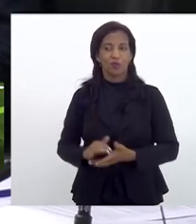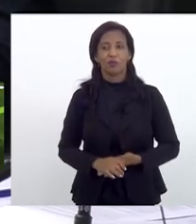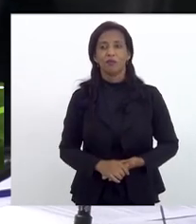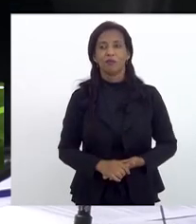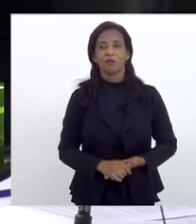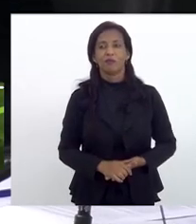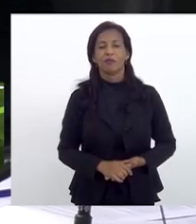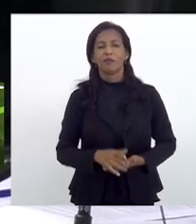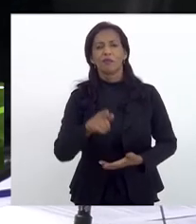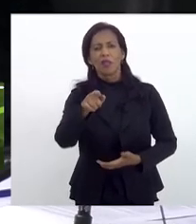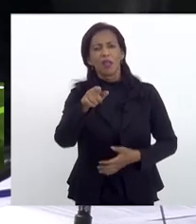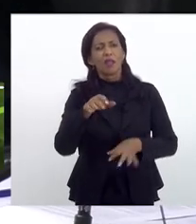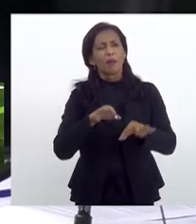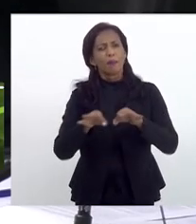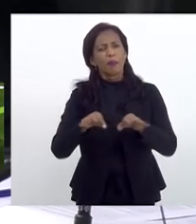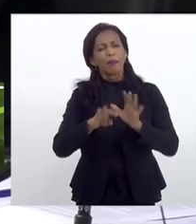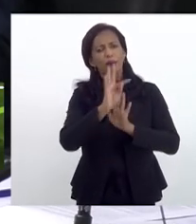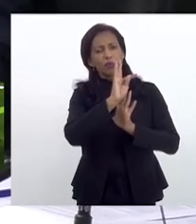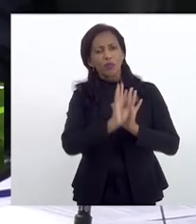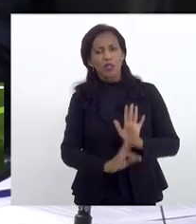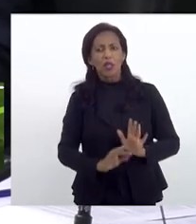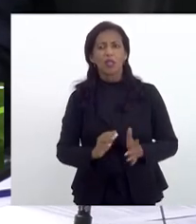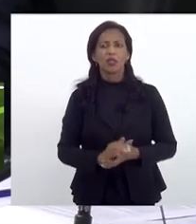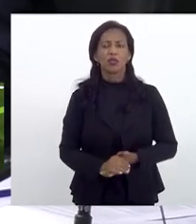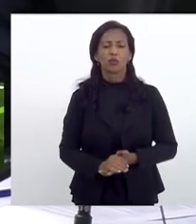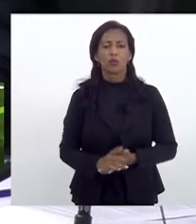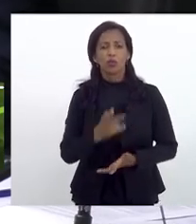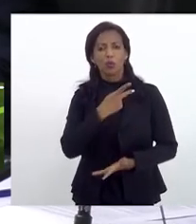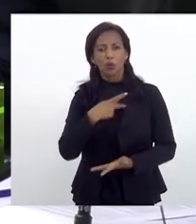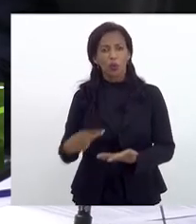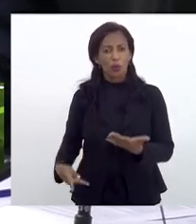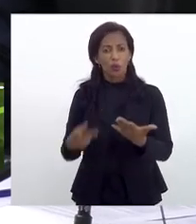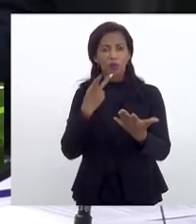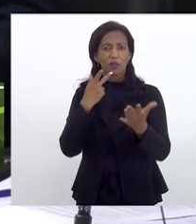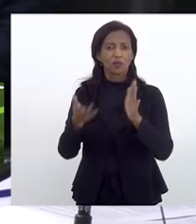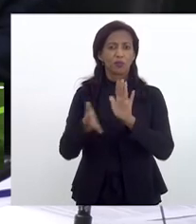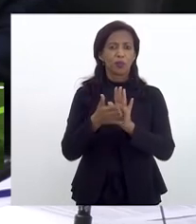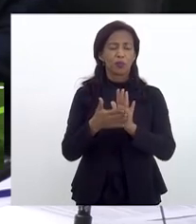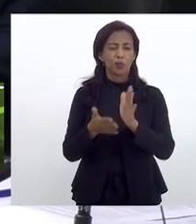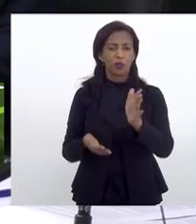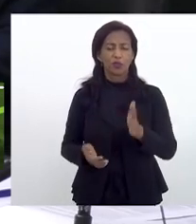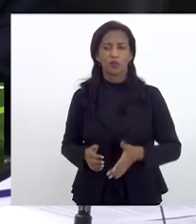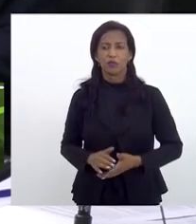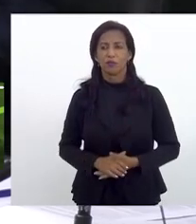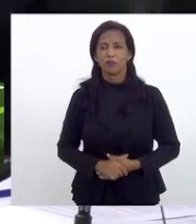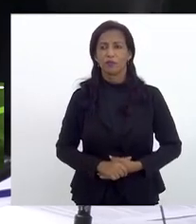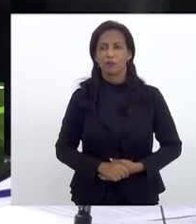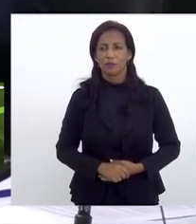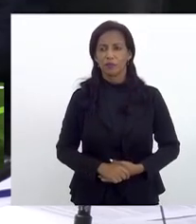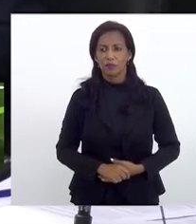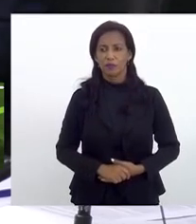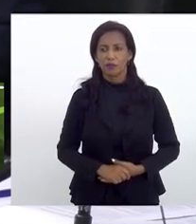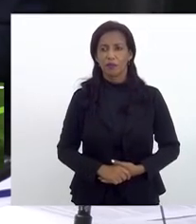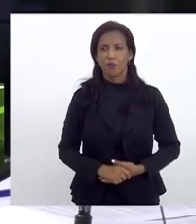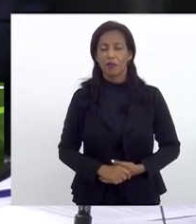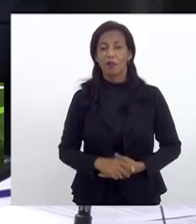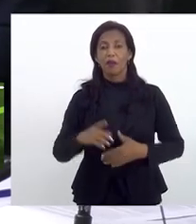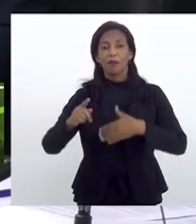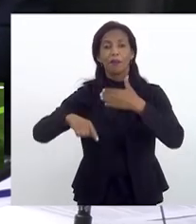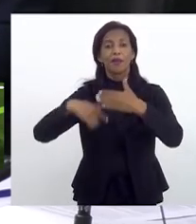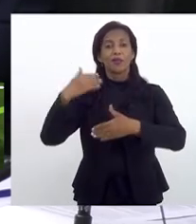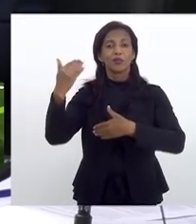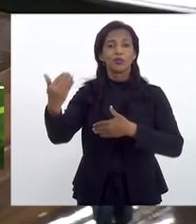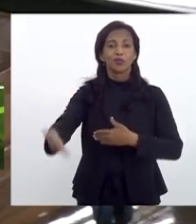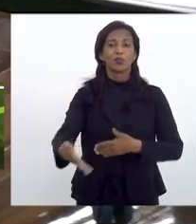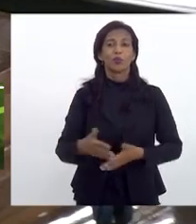Prepara o texto No mesmo texto Que o presidente André Siliano propôs Mas os próximos